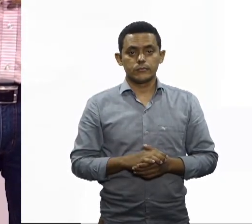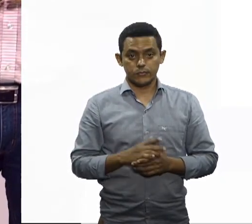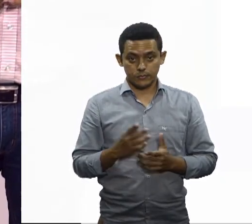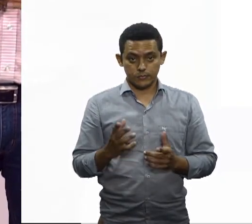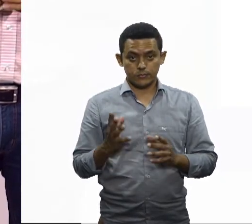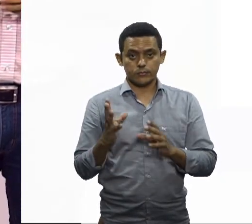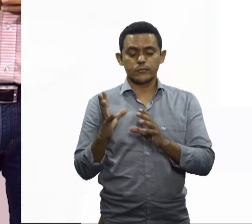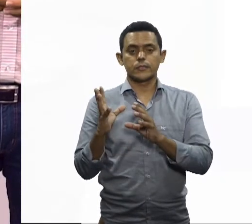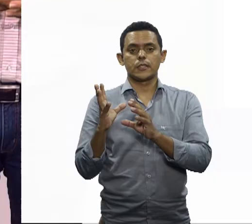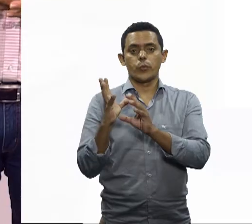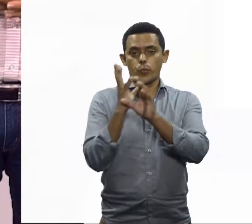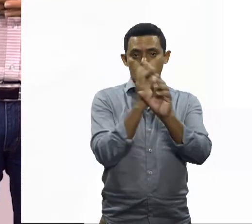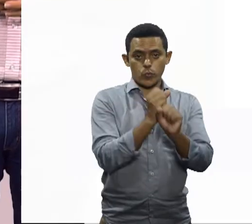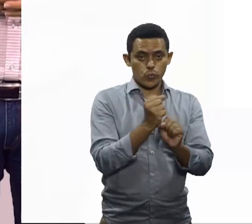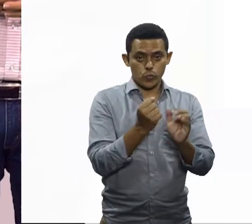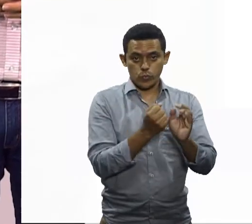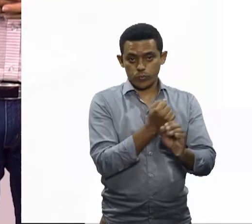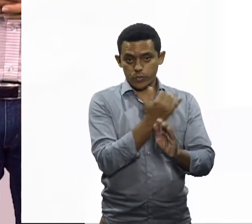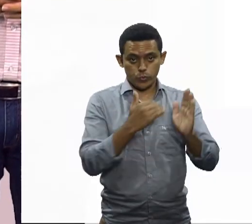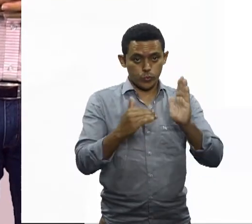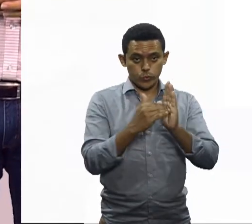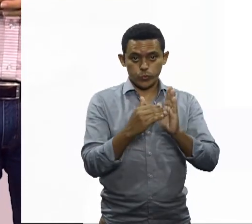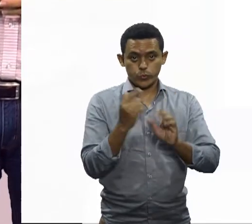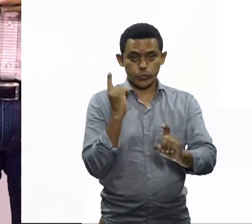medidas, nós vamos encontrar